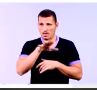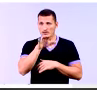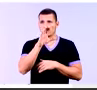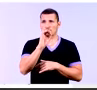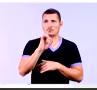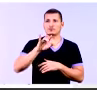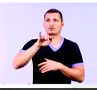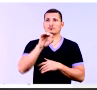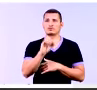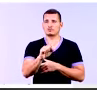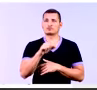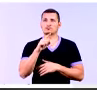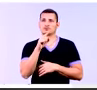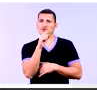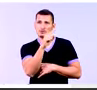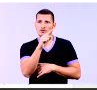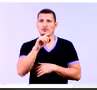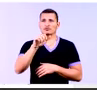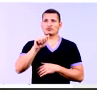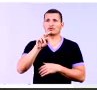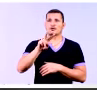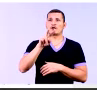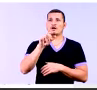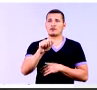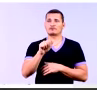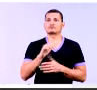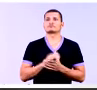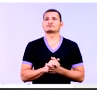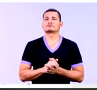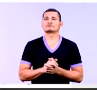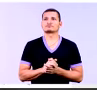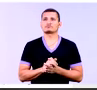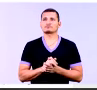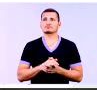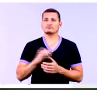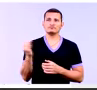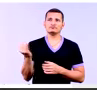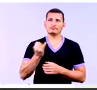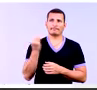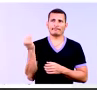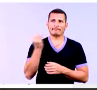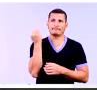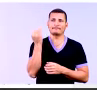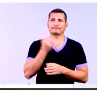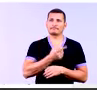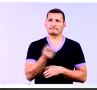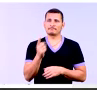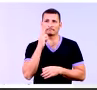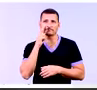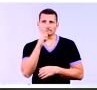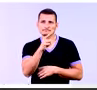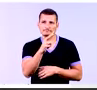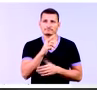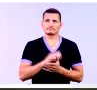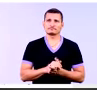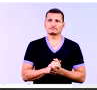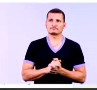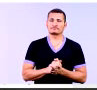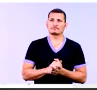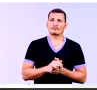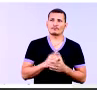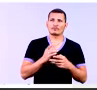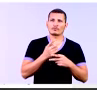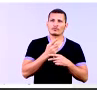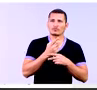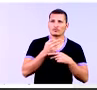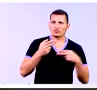para vocês lá no ambiente virtual. O importante é que vocês vejam as operações